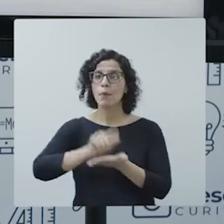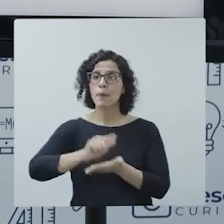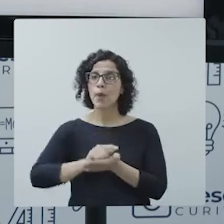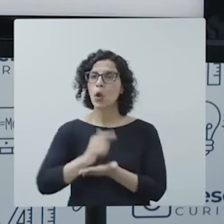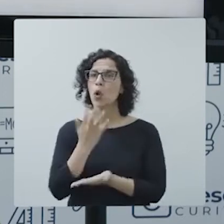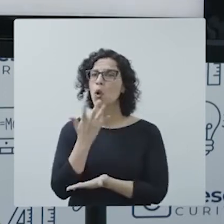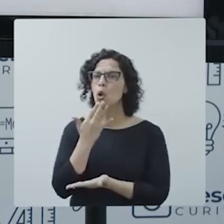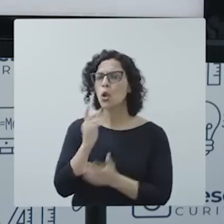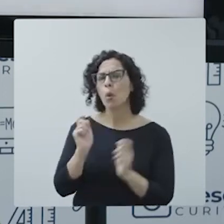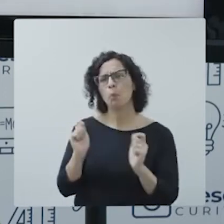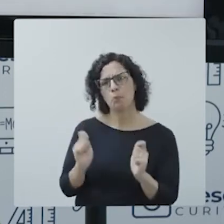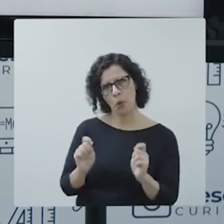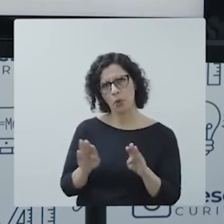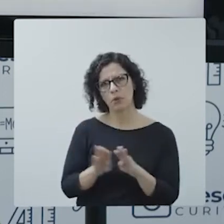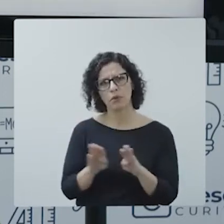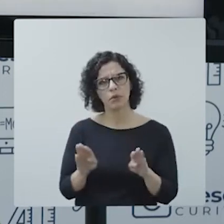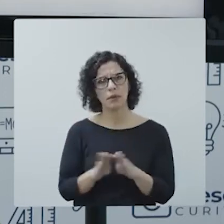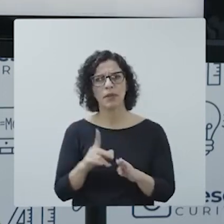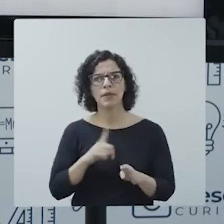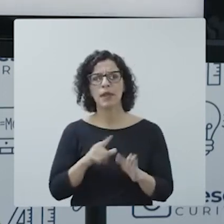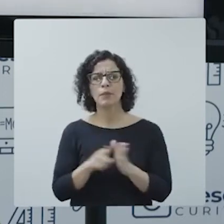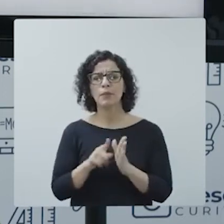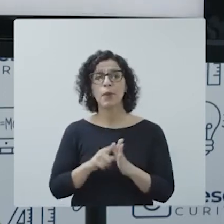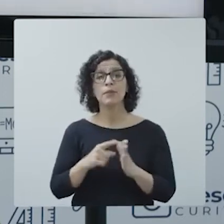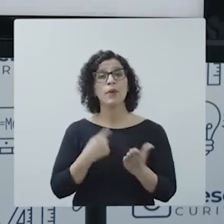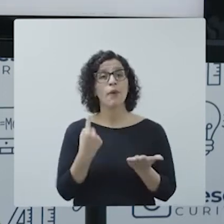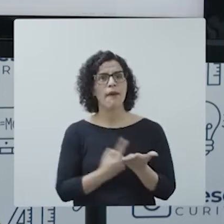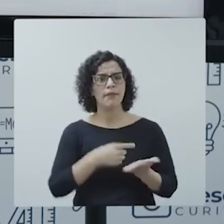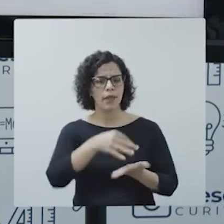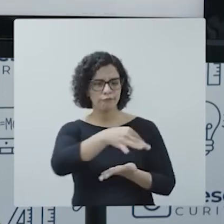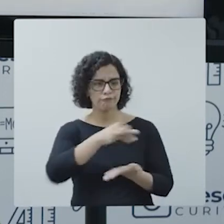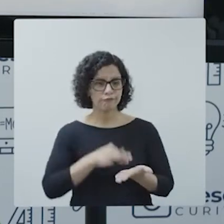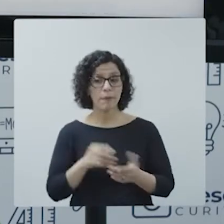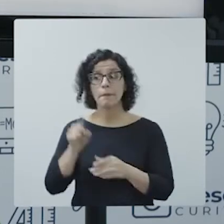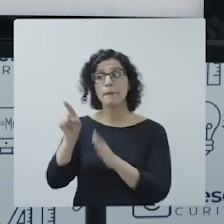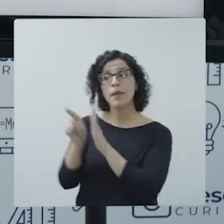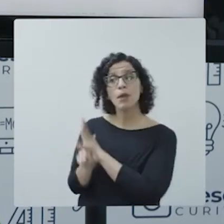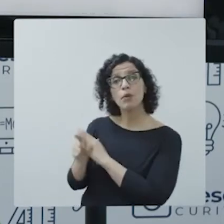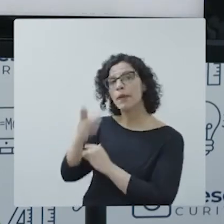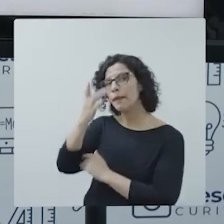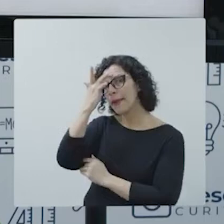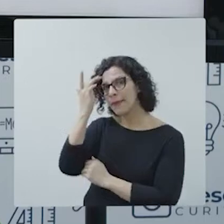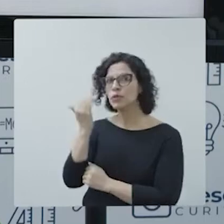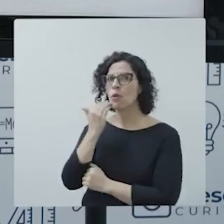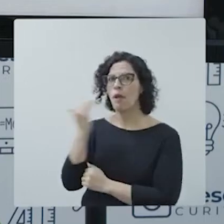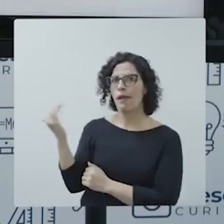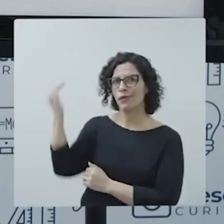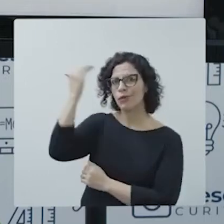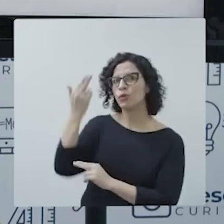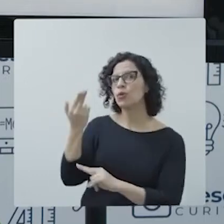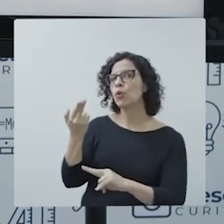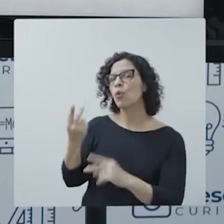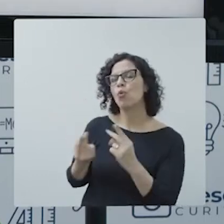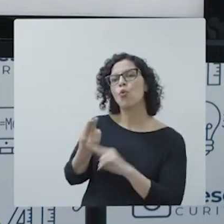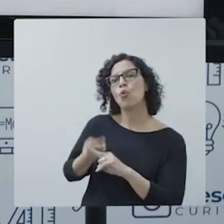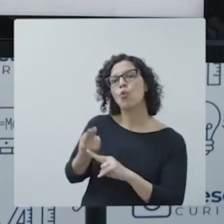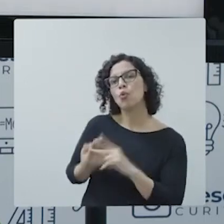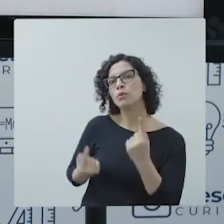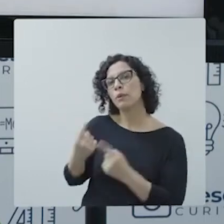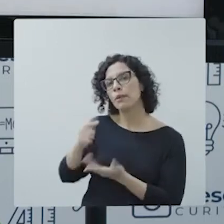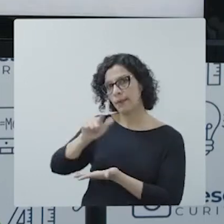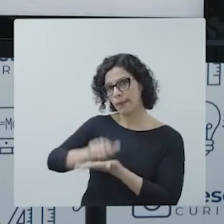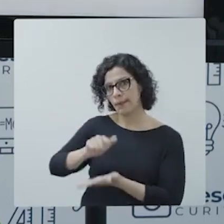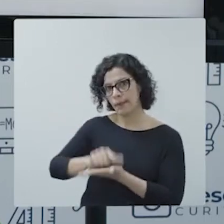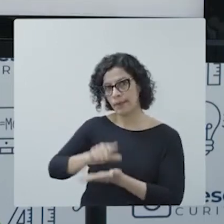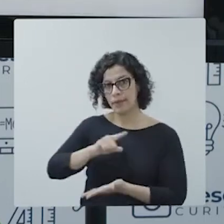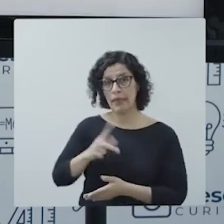não tiver folha de sulfite, uma folha do caderno, sempre pergunta para um adulto qual folha você pode utilizar. Eu trouxe